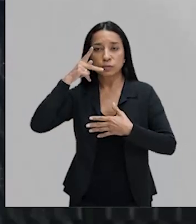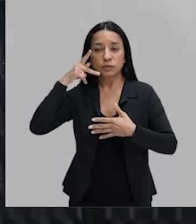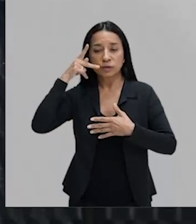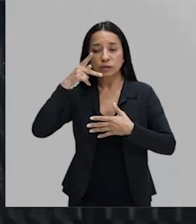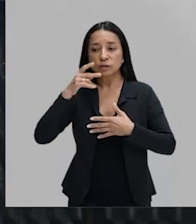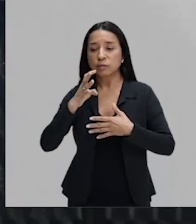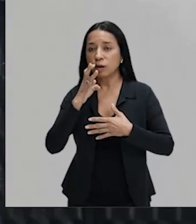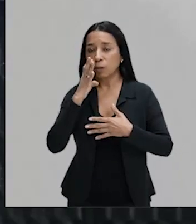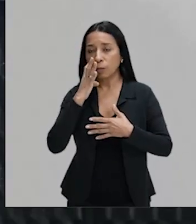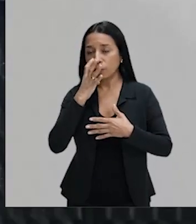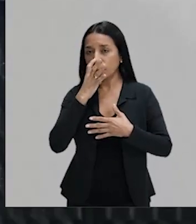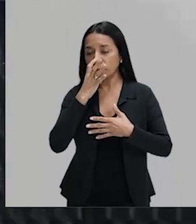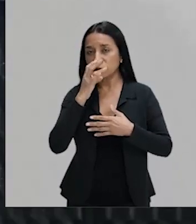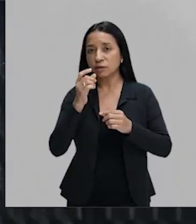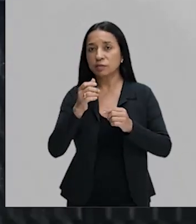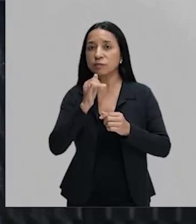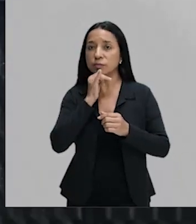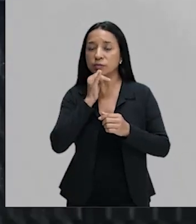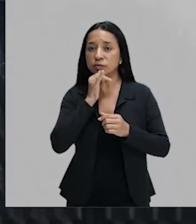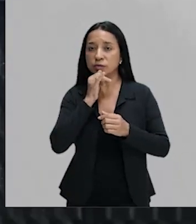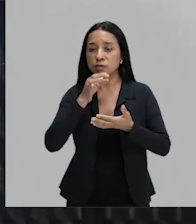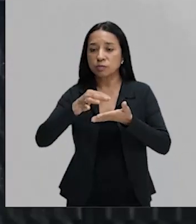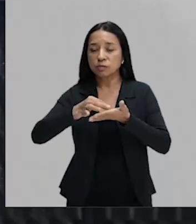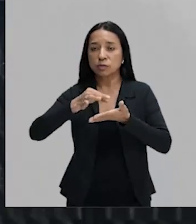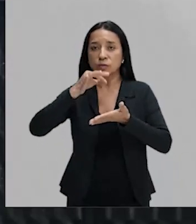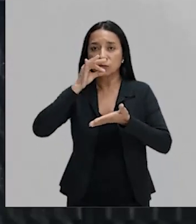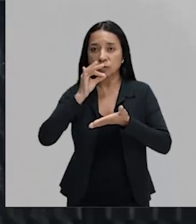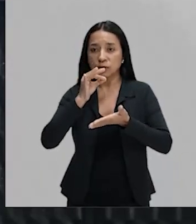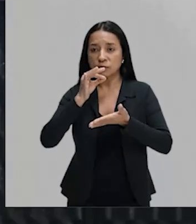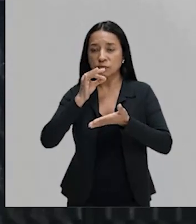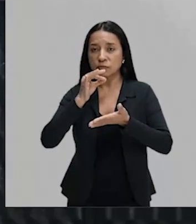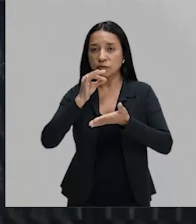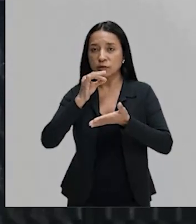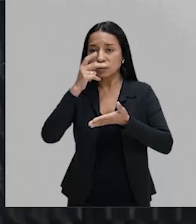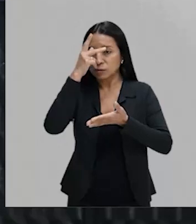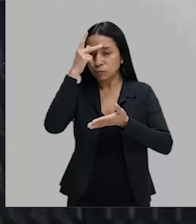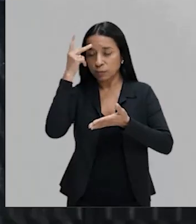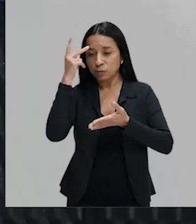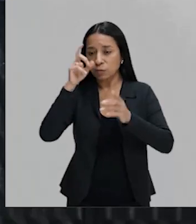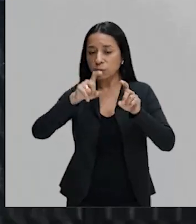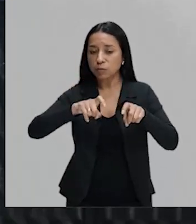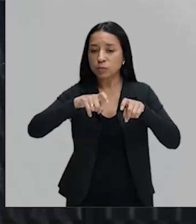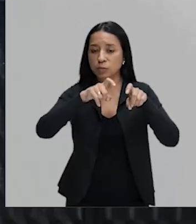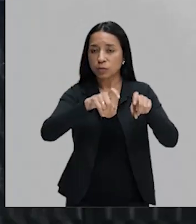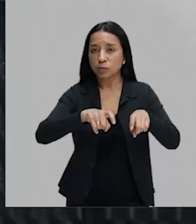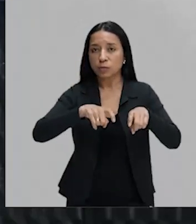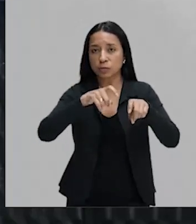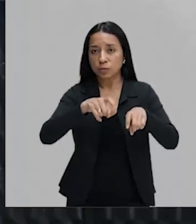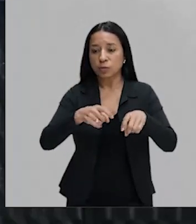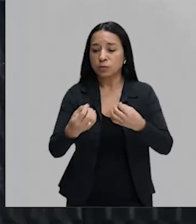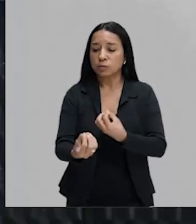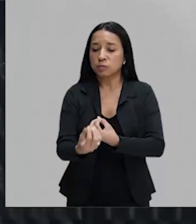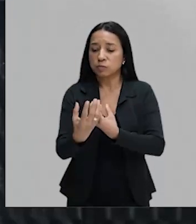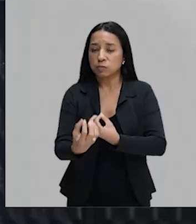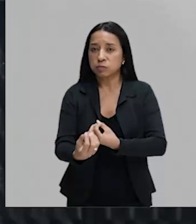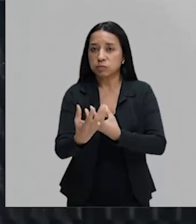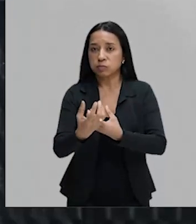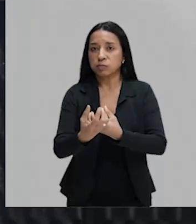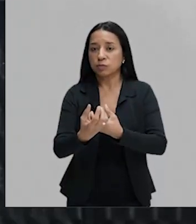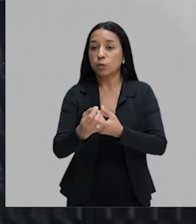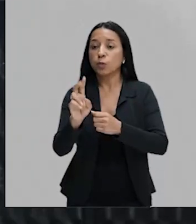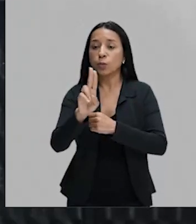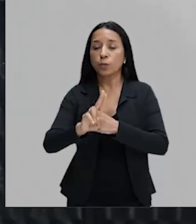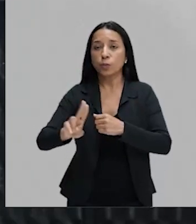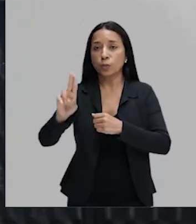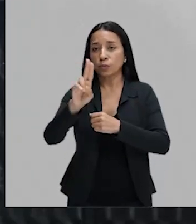observe que, por exemplo, esse café, os produtores, eles irão utilizar a mão de obra escrava